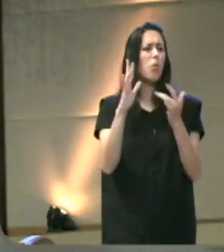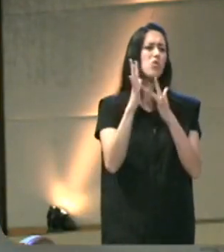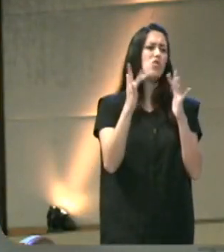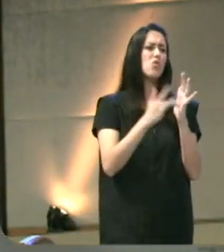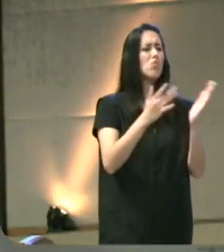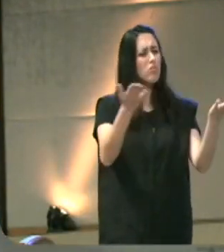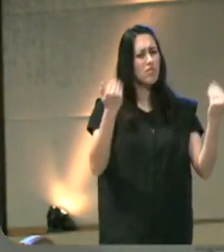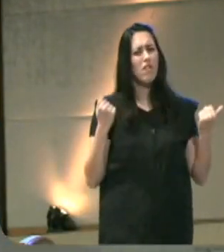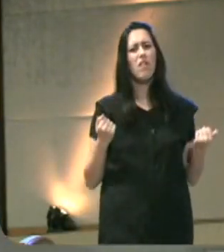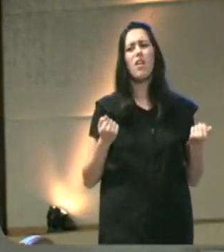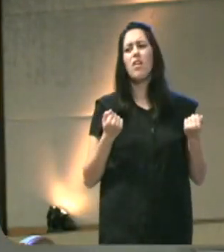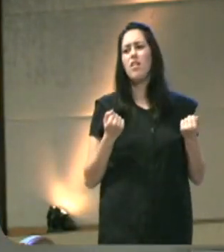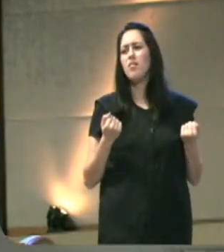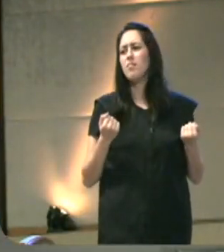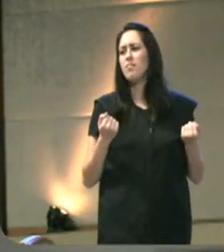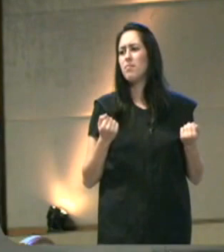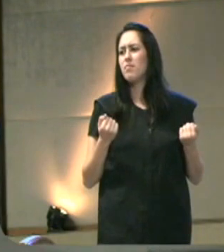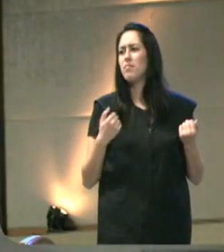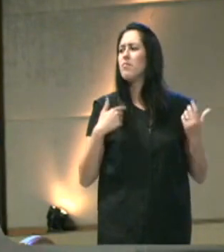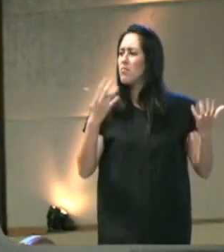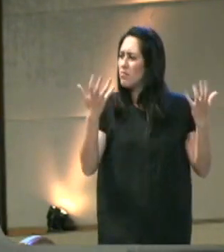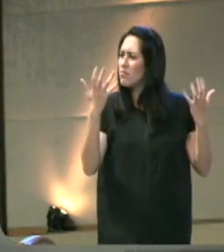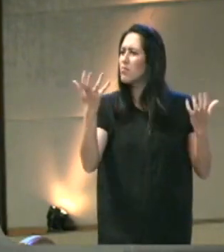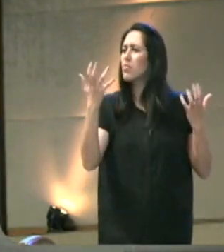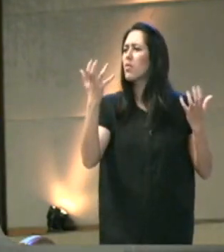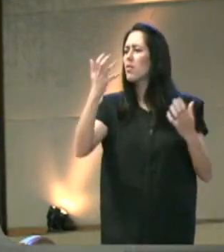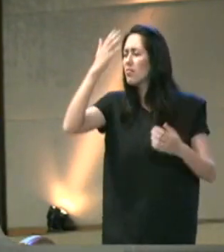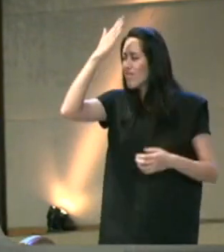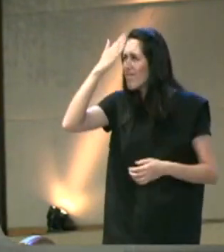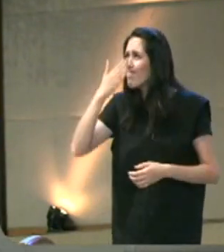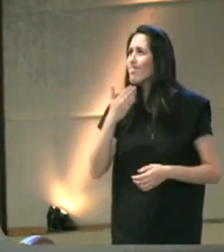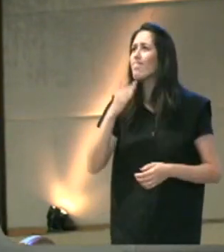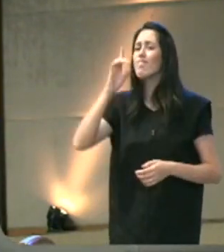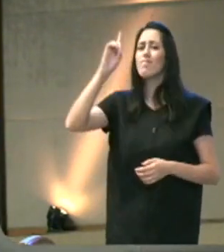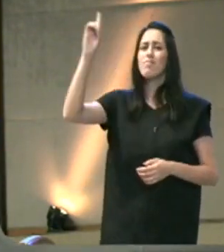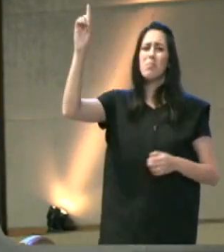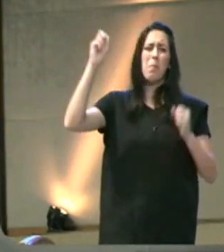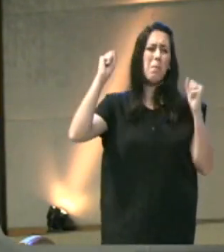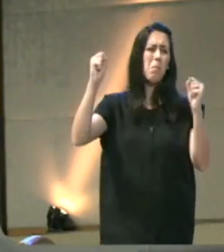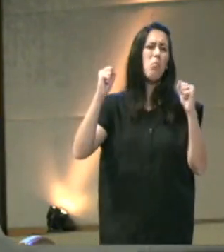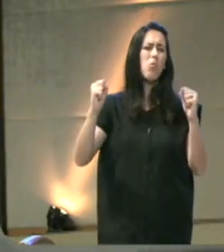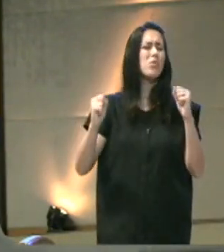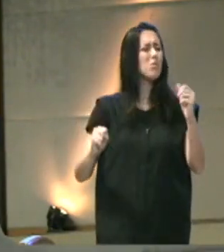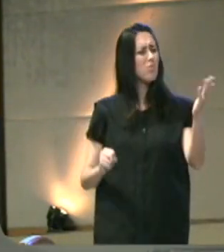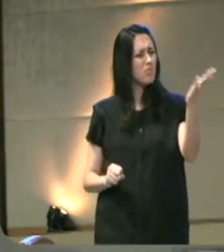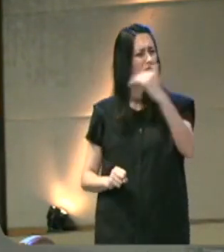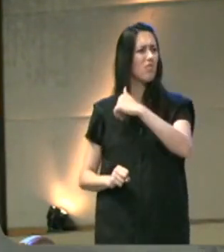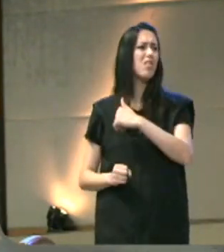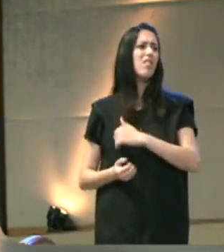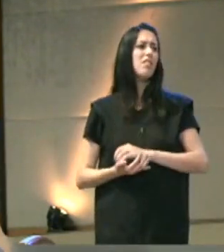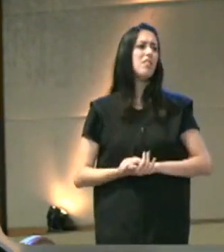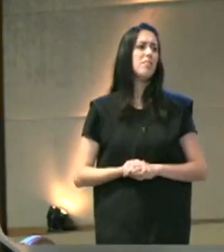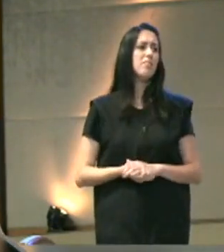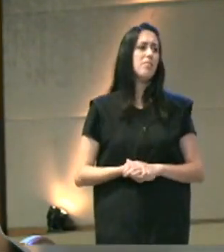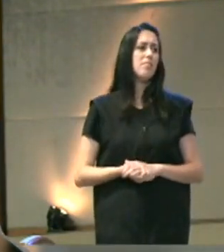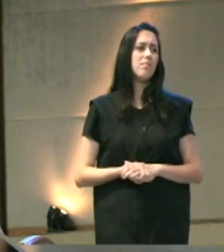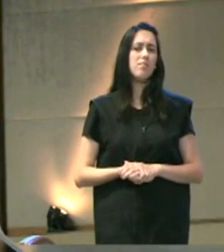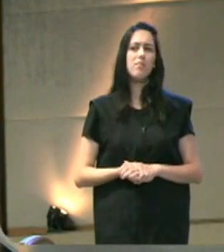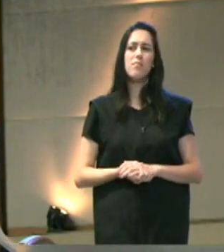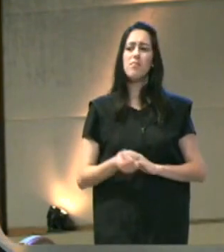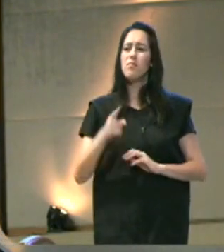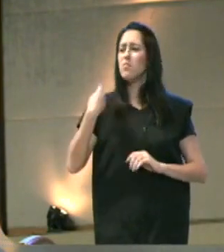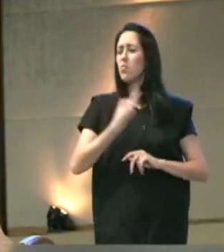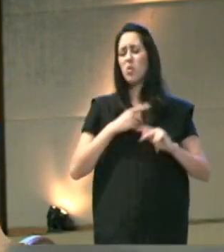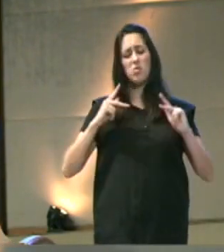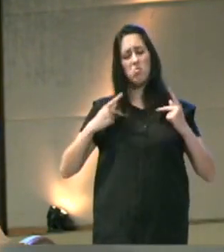pode vir. E a gente vai se apresentar diante do Todo-Poderoso Senhor, como seres